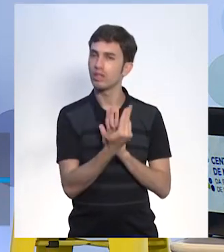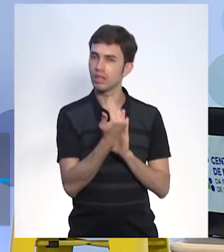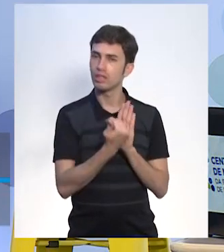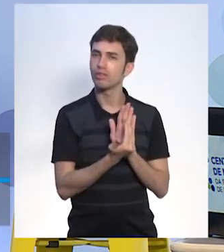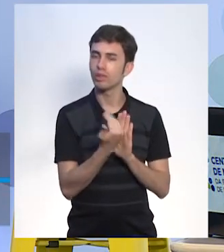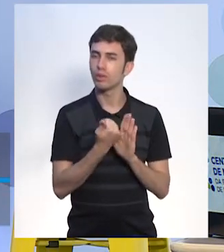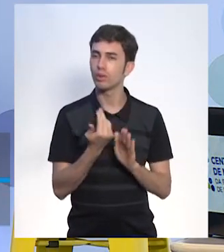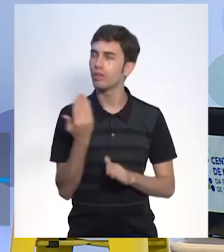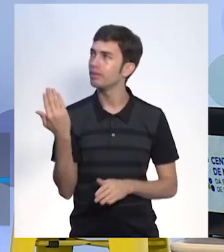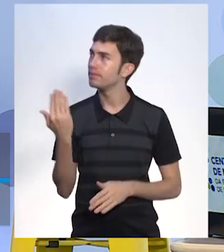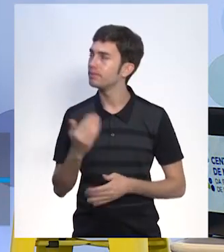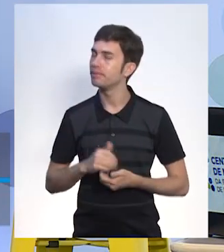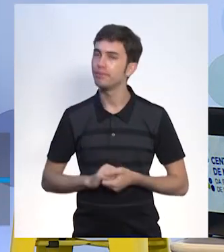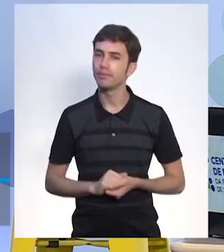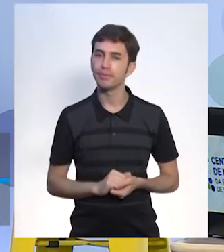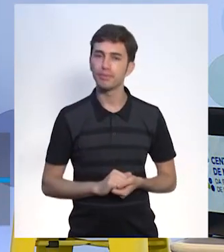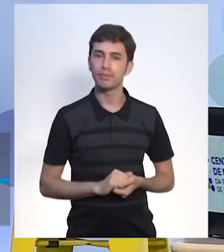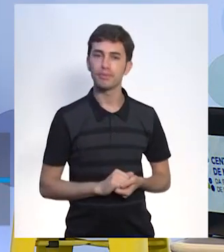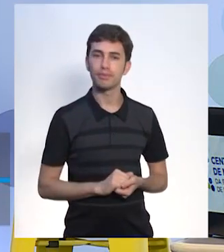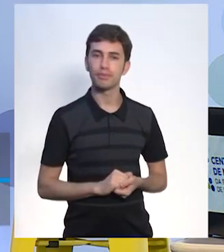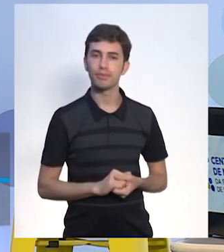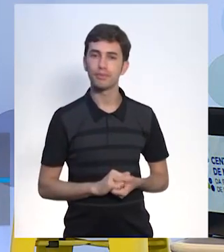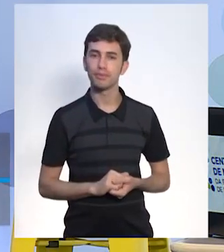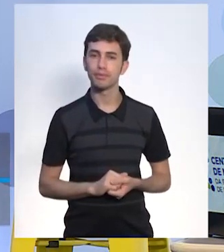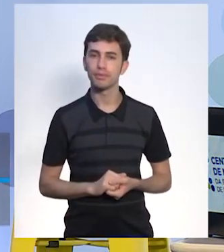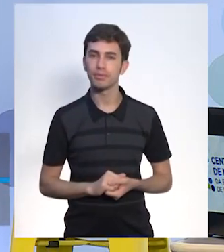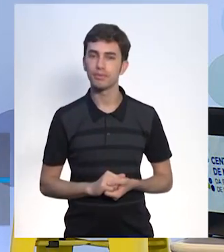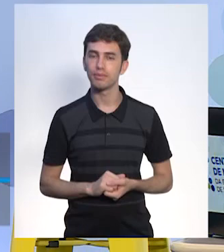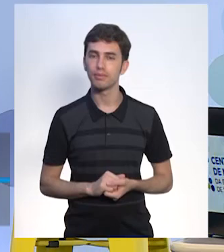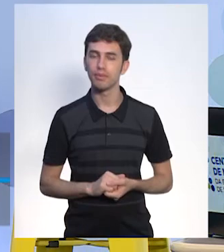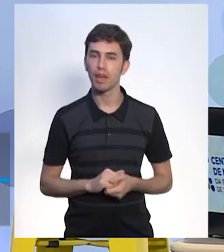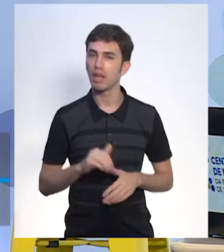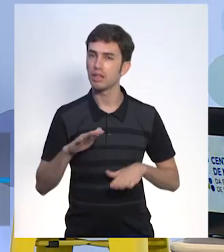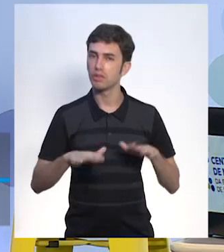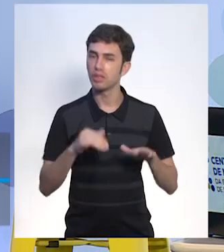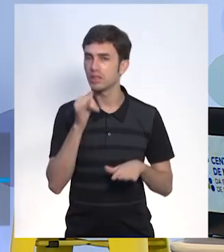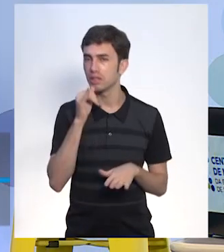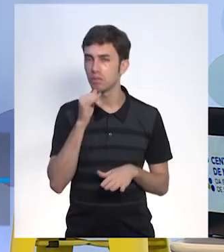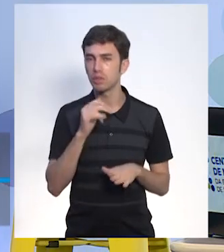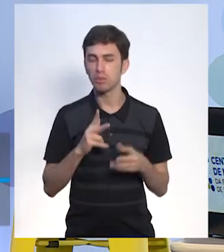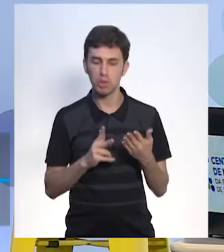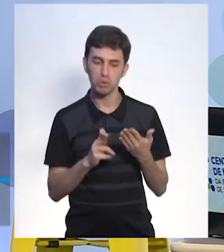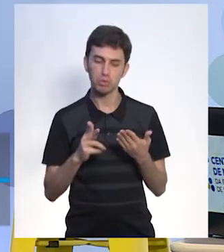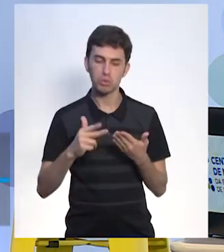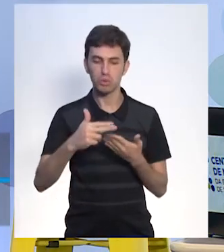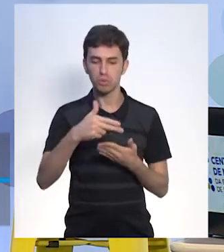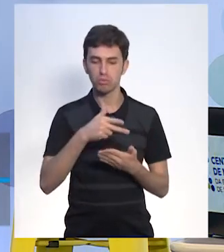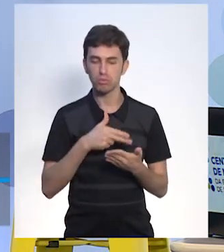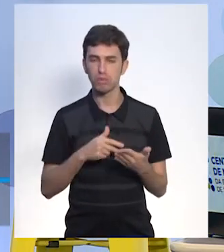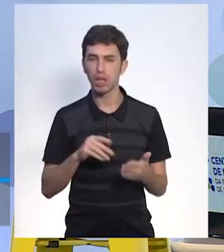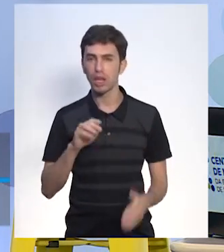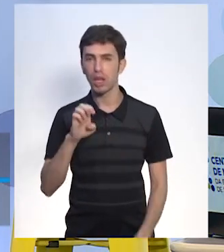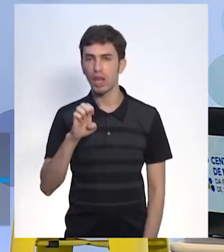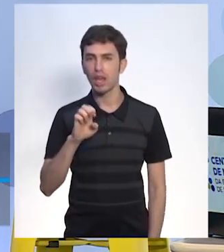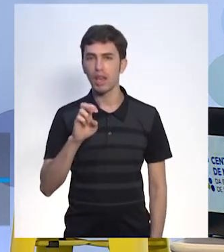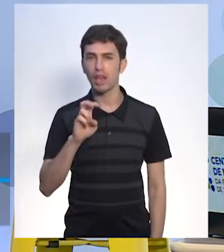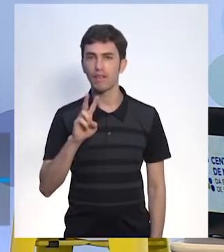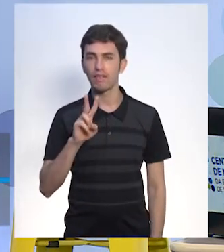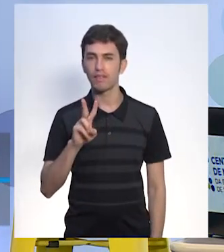são colocadas em formatos até de EVA mesmo, né? A gente brinca, eu tenho filhos pequenos, a gente brinca